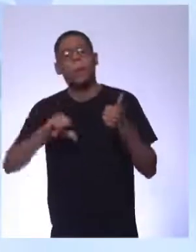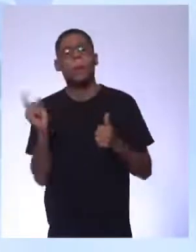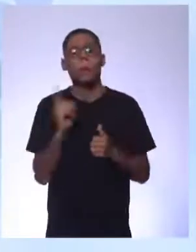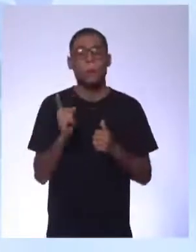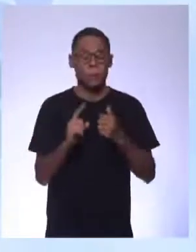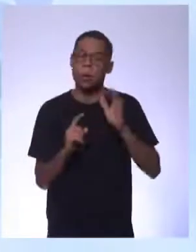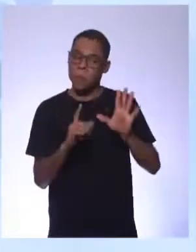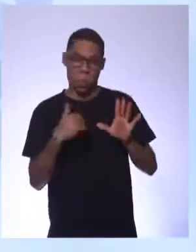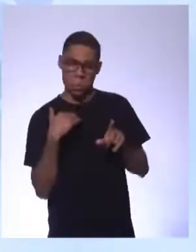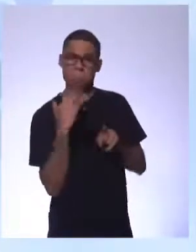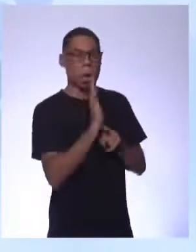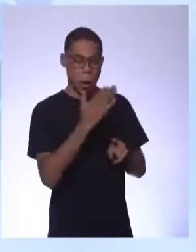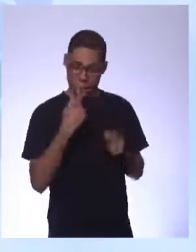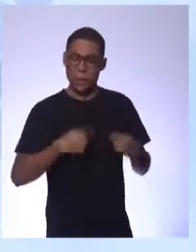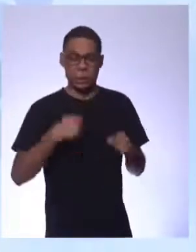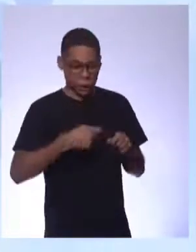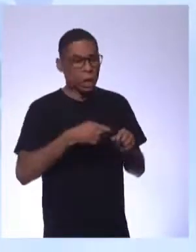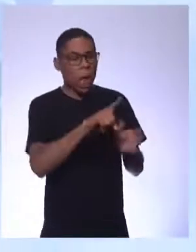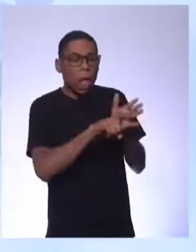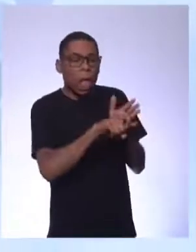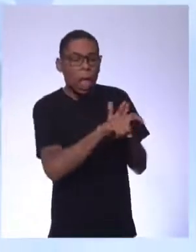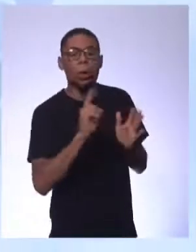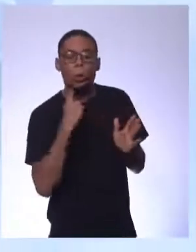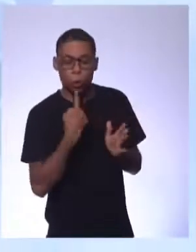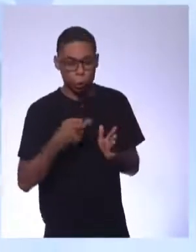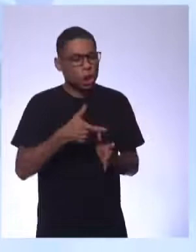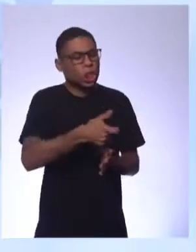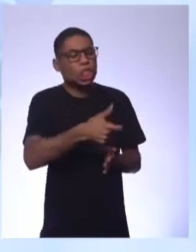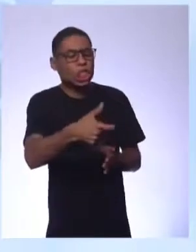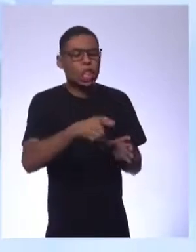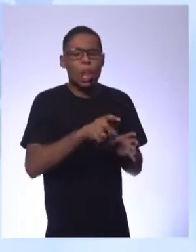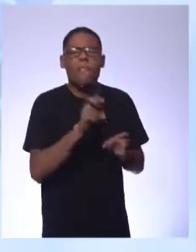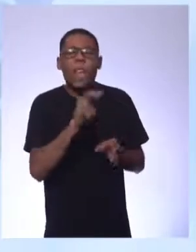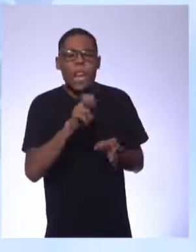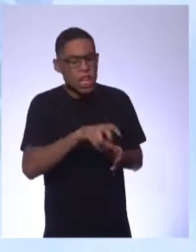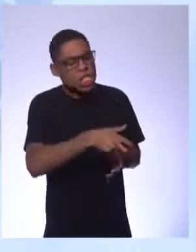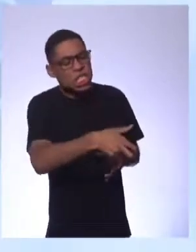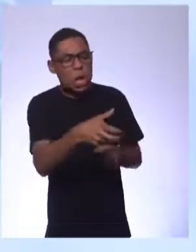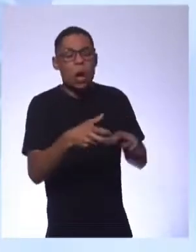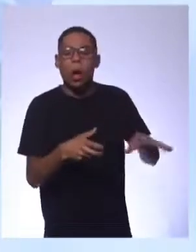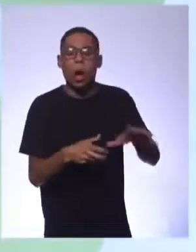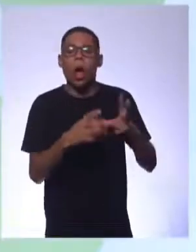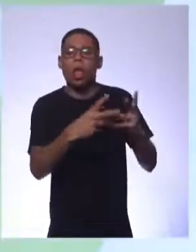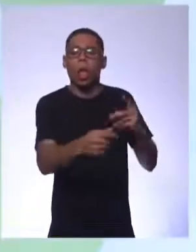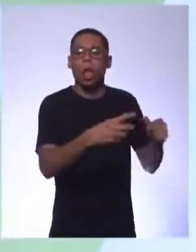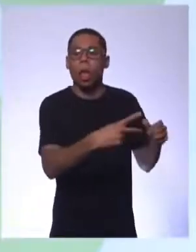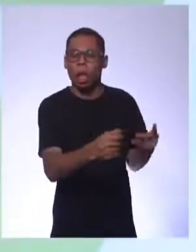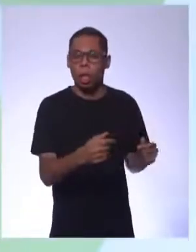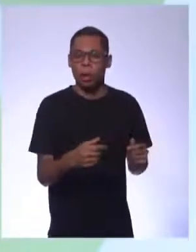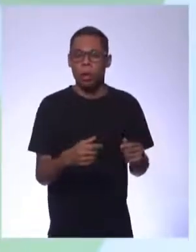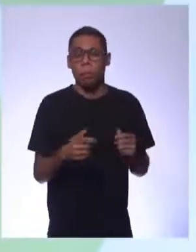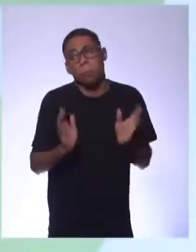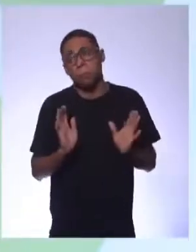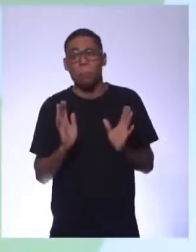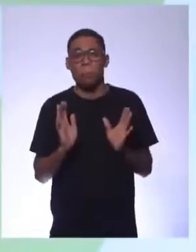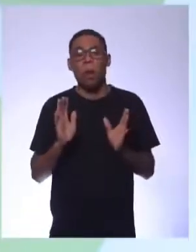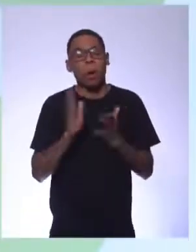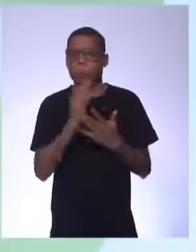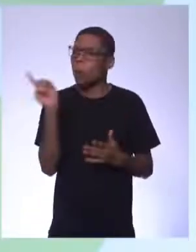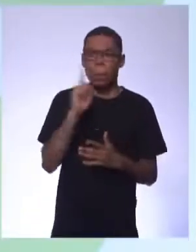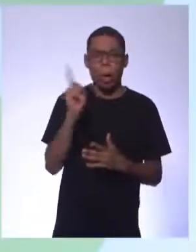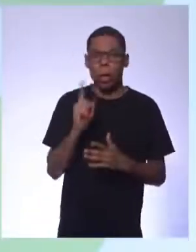opiniões sobre este assunto. Então, o posicionamento é a sua tese. Tá? Toda a questão polêmica, ela tem pelo menos